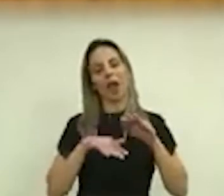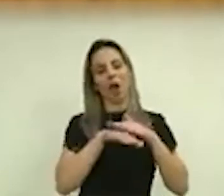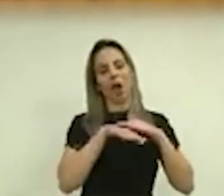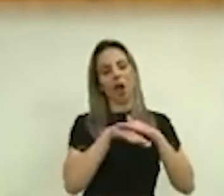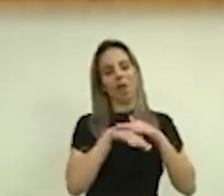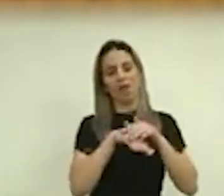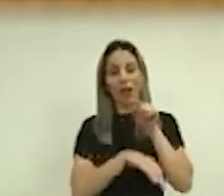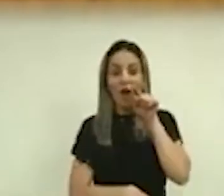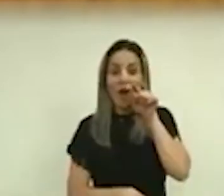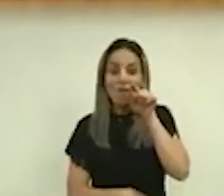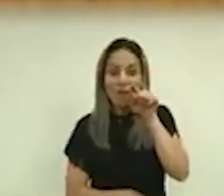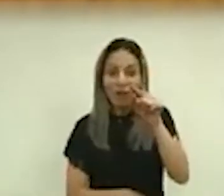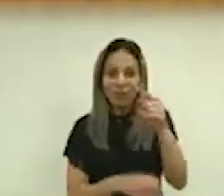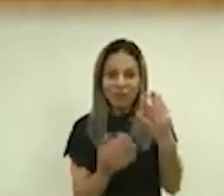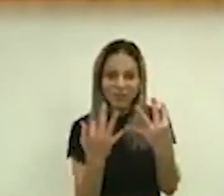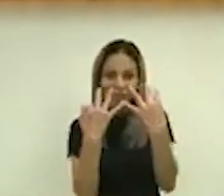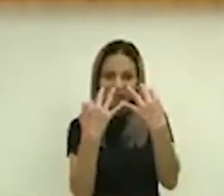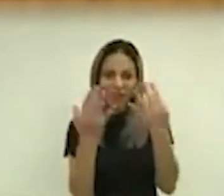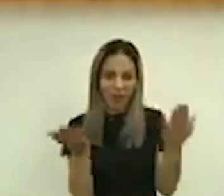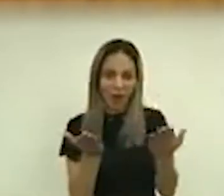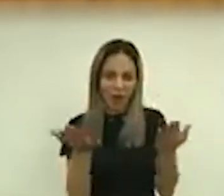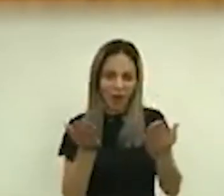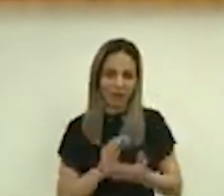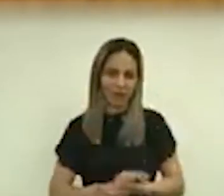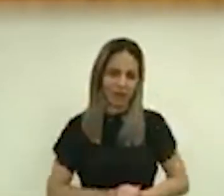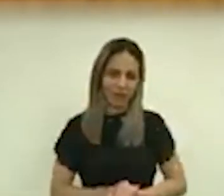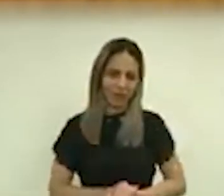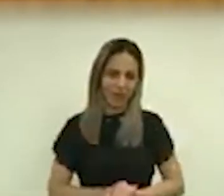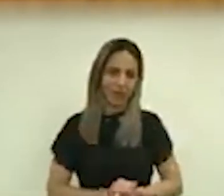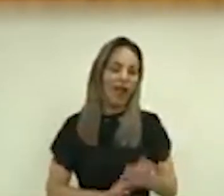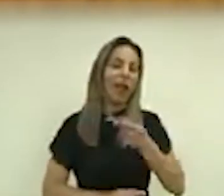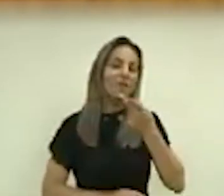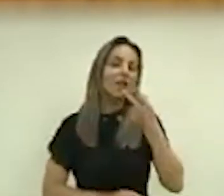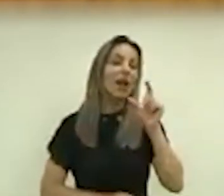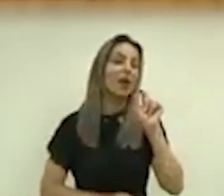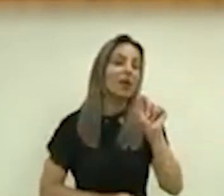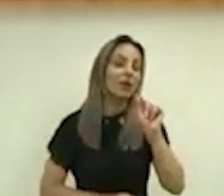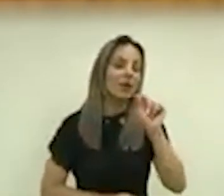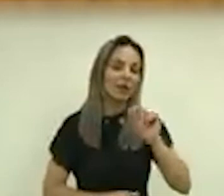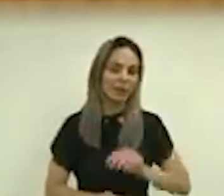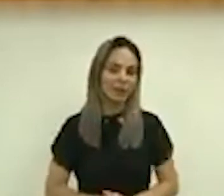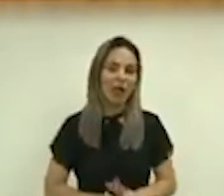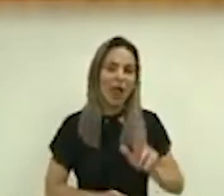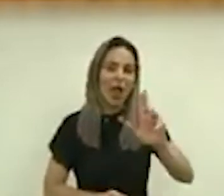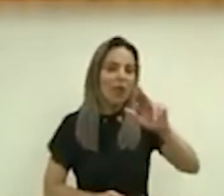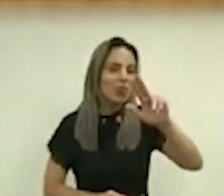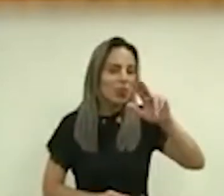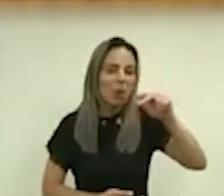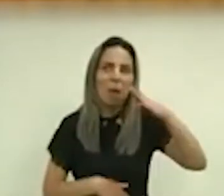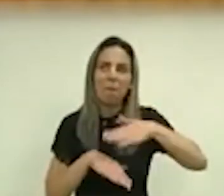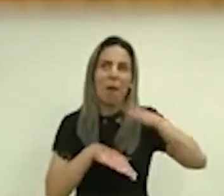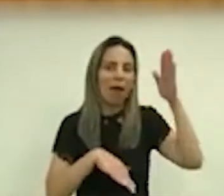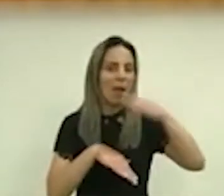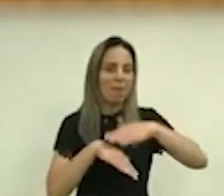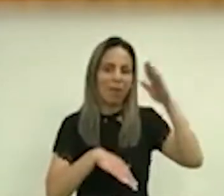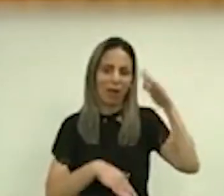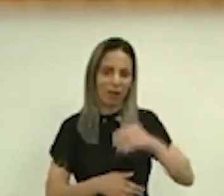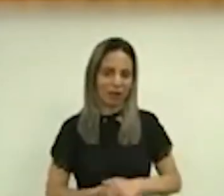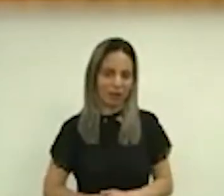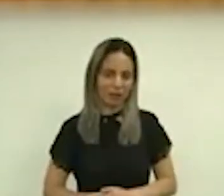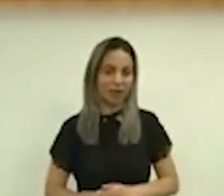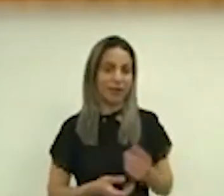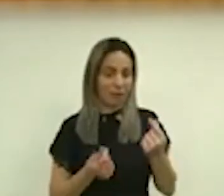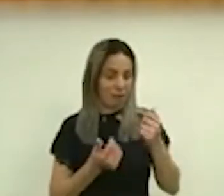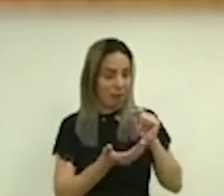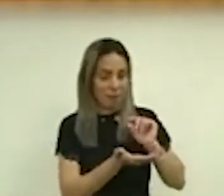conversar com você que está nos assistindo agora e dizer que nunca é alto demais o